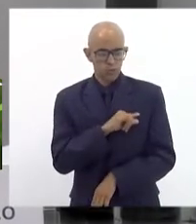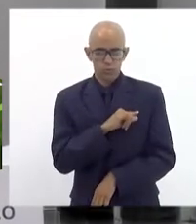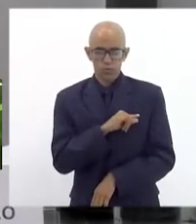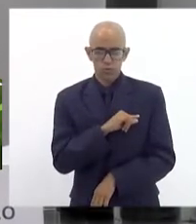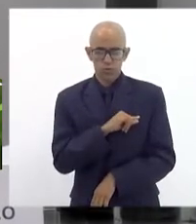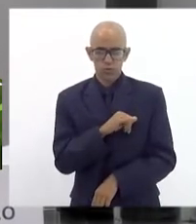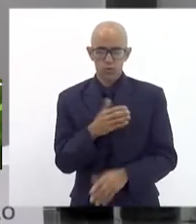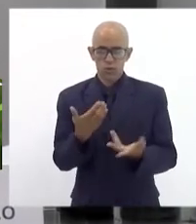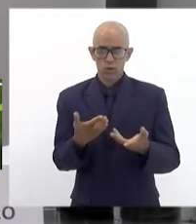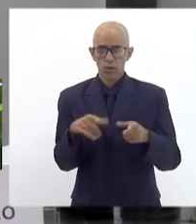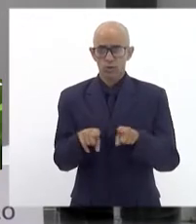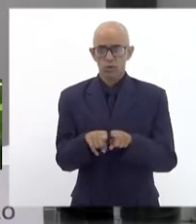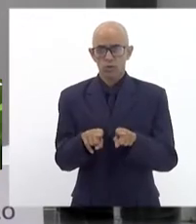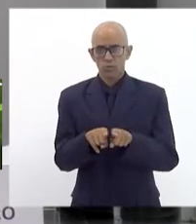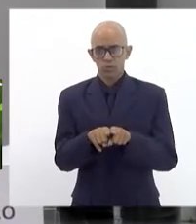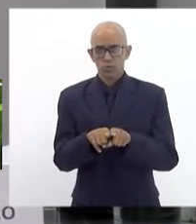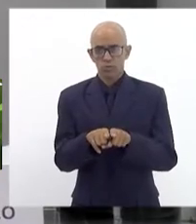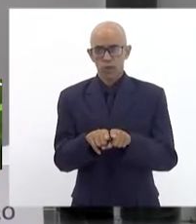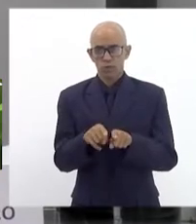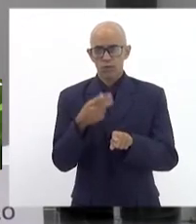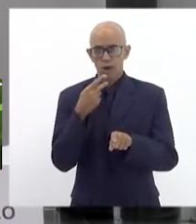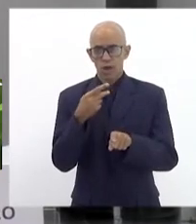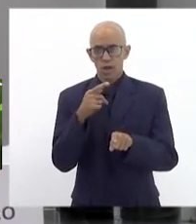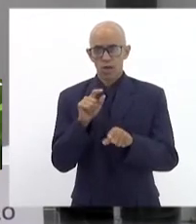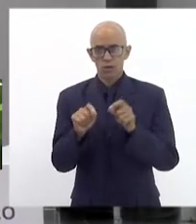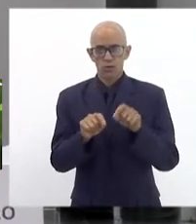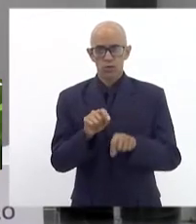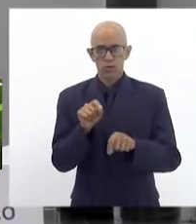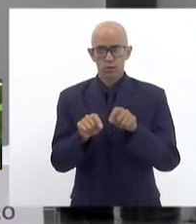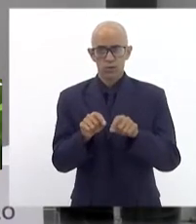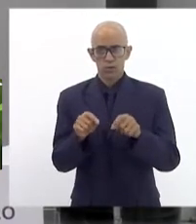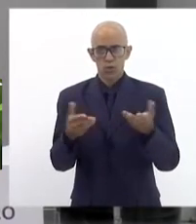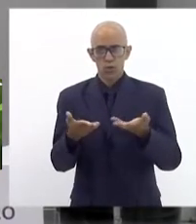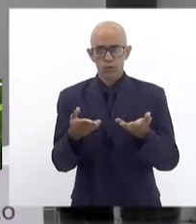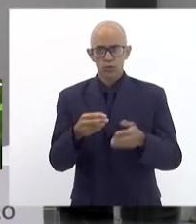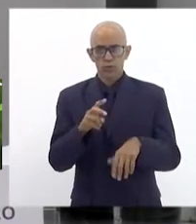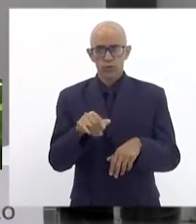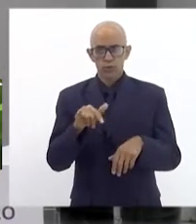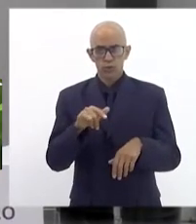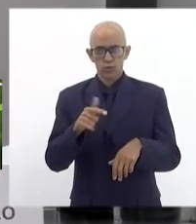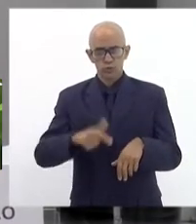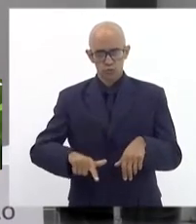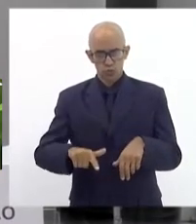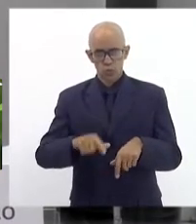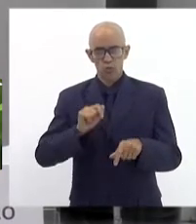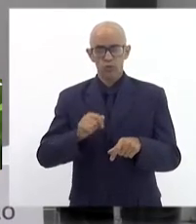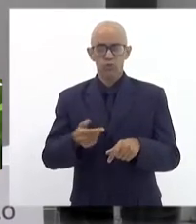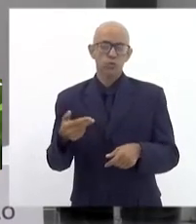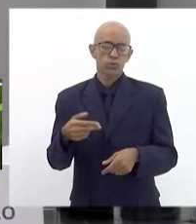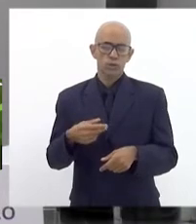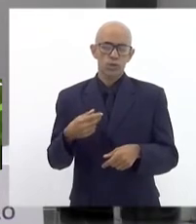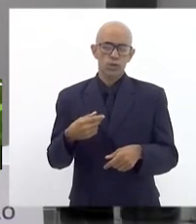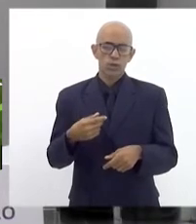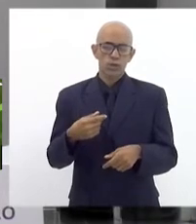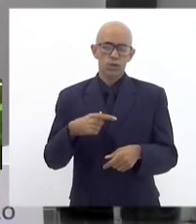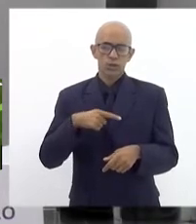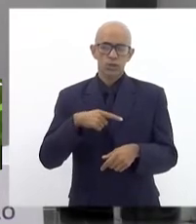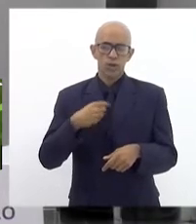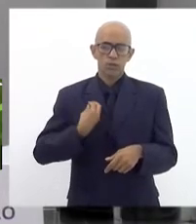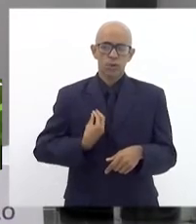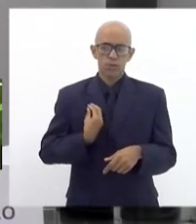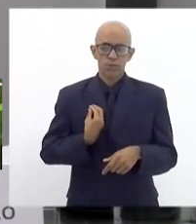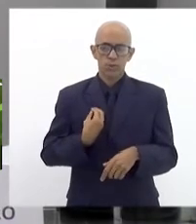quero destacar que hoje nós vamos contar mais uma vez, e eu agradeço penhoradamente, ao Celso